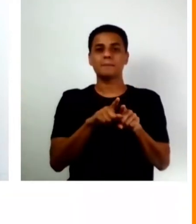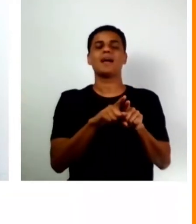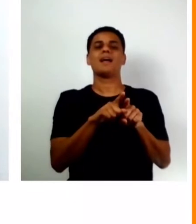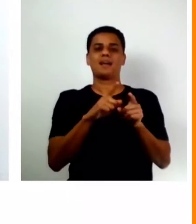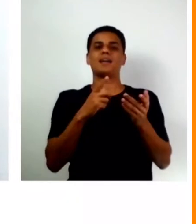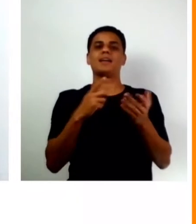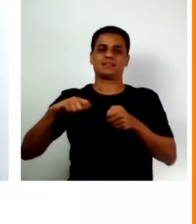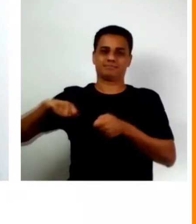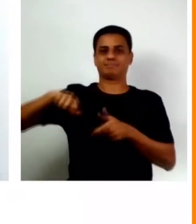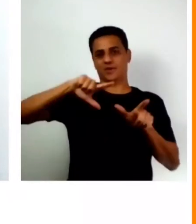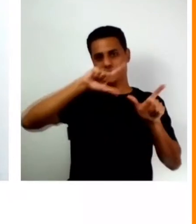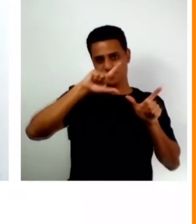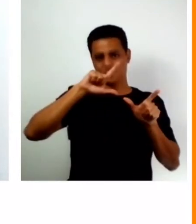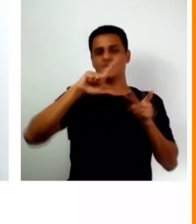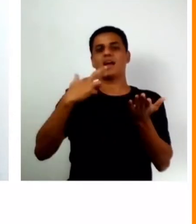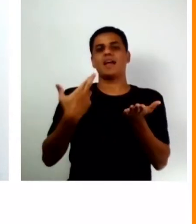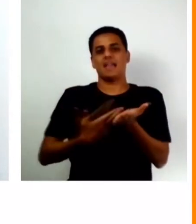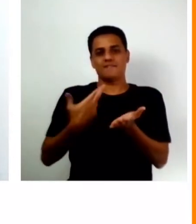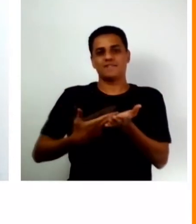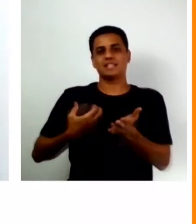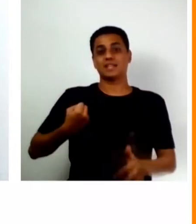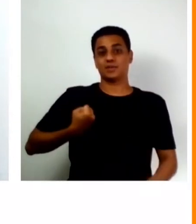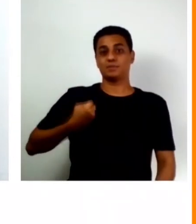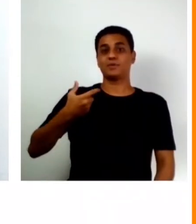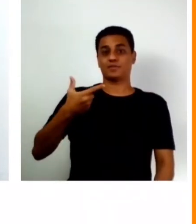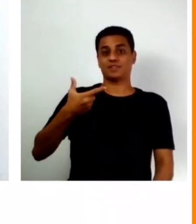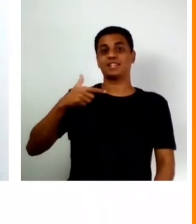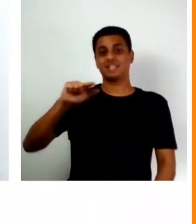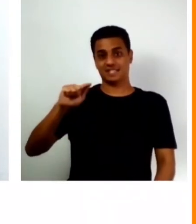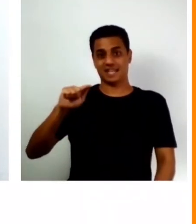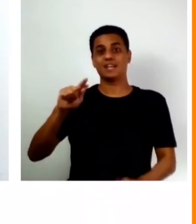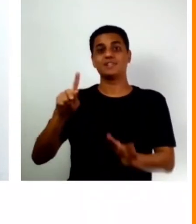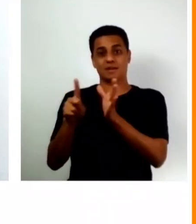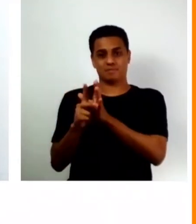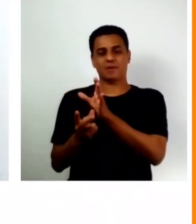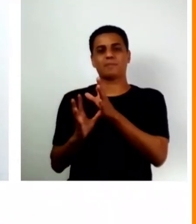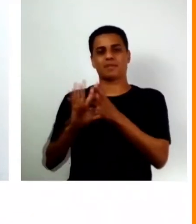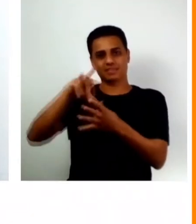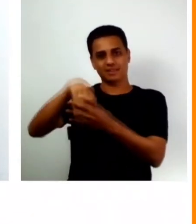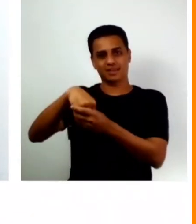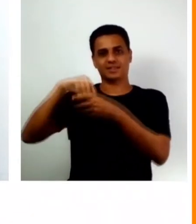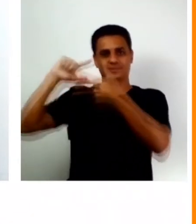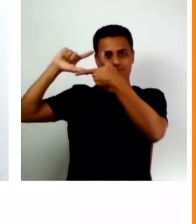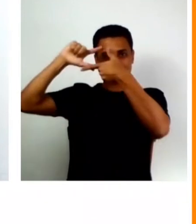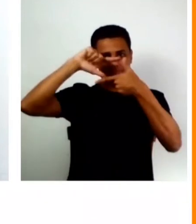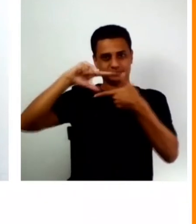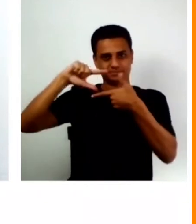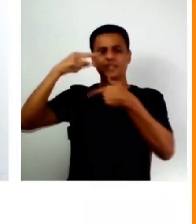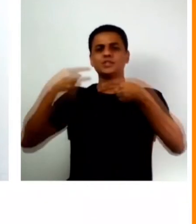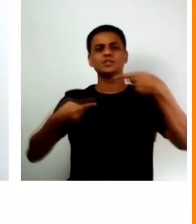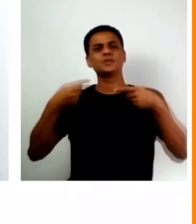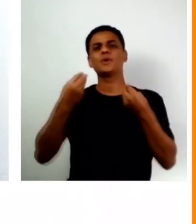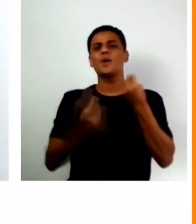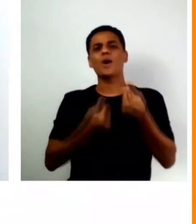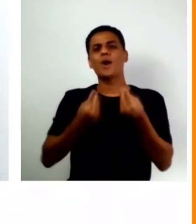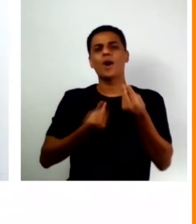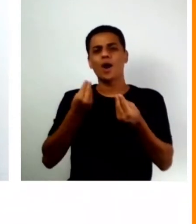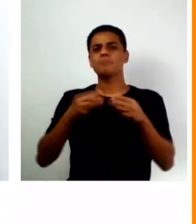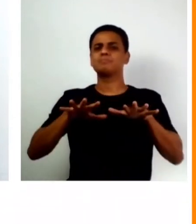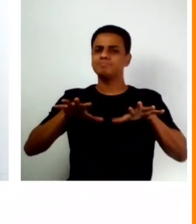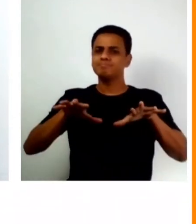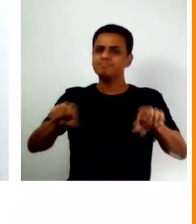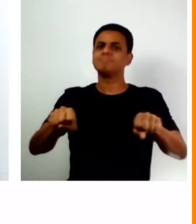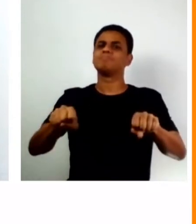revista que trata justamente da relação que podemos estabelecer entre cultura e desenvolvimento. Para a aula de hoje